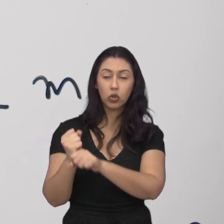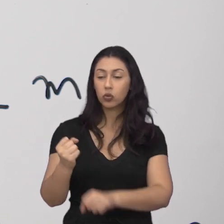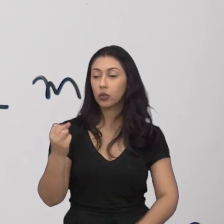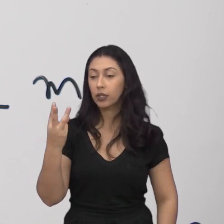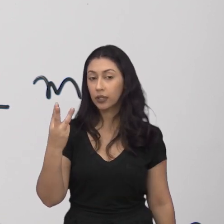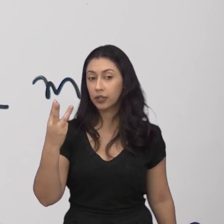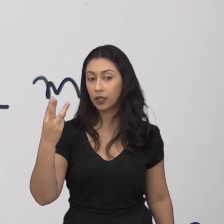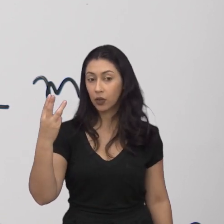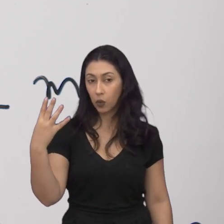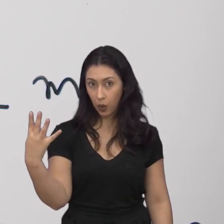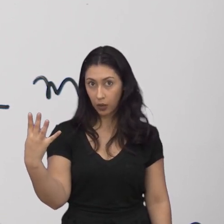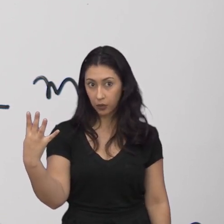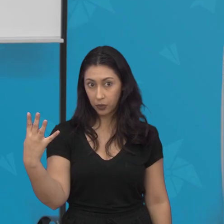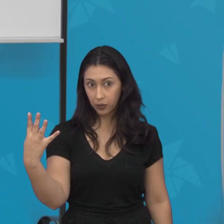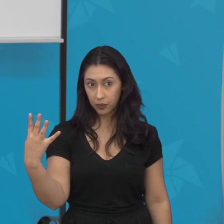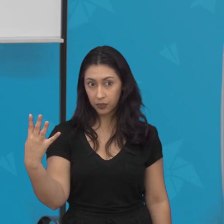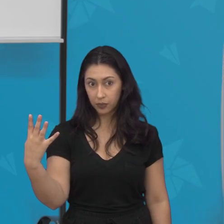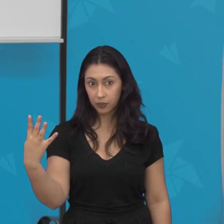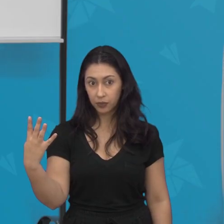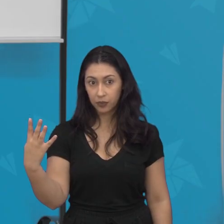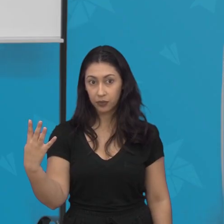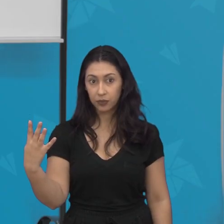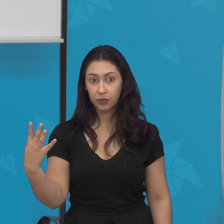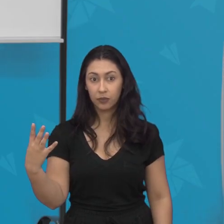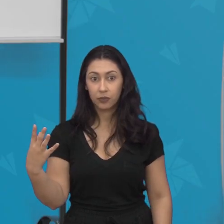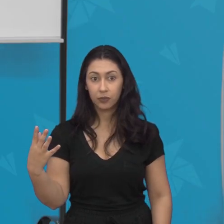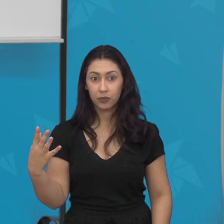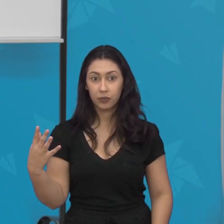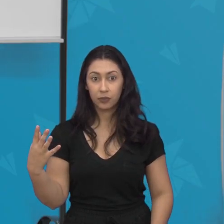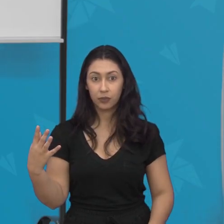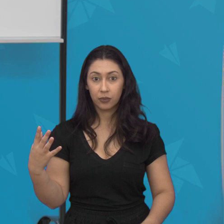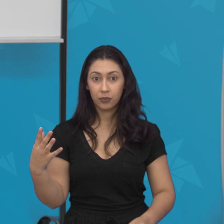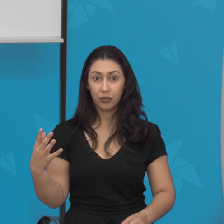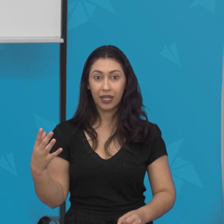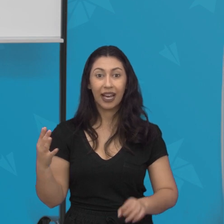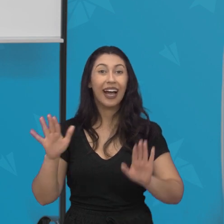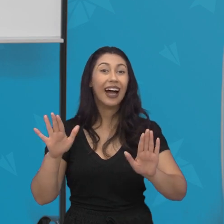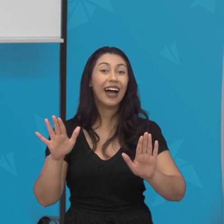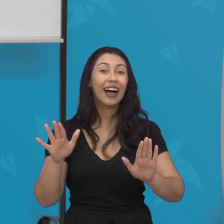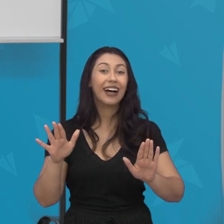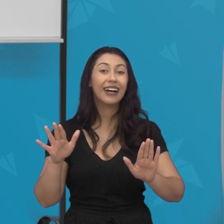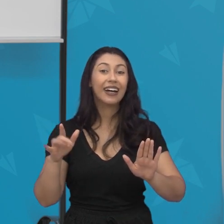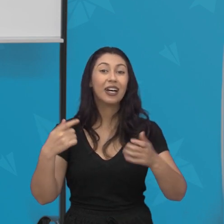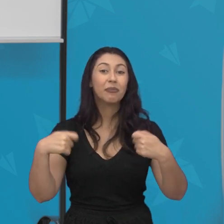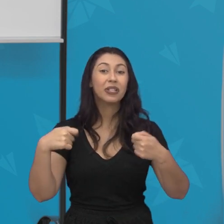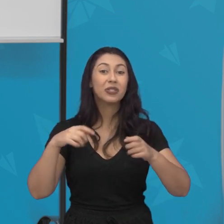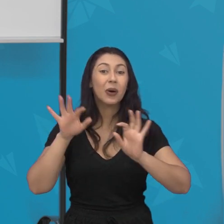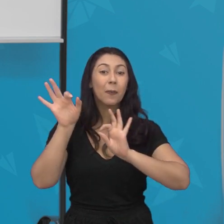temos 34 aqui. Bom, pessoal, vocês reparam que vai ter uma edição aqui, porque estava faltando